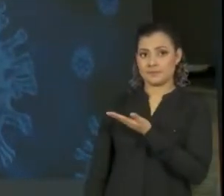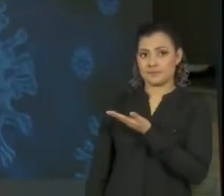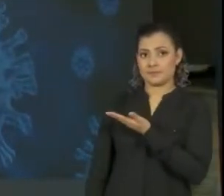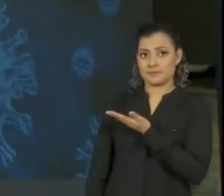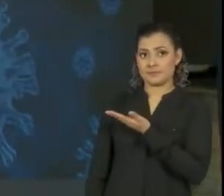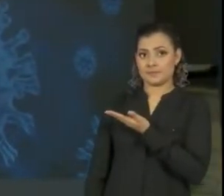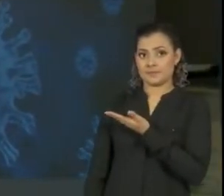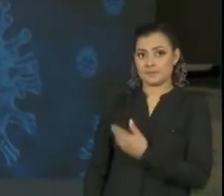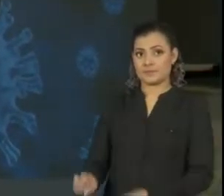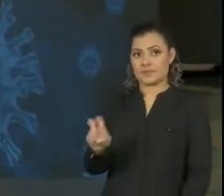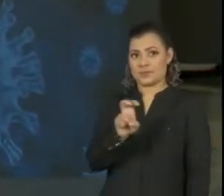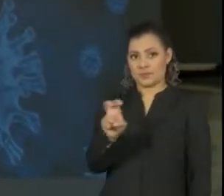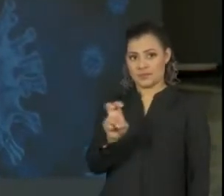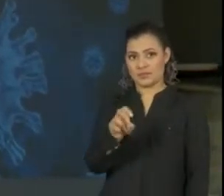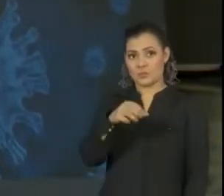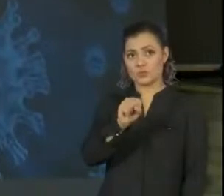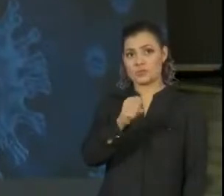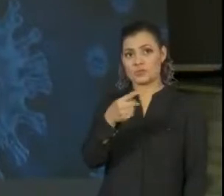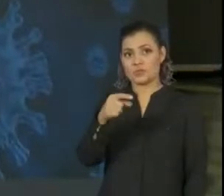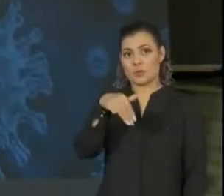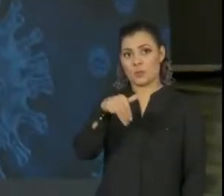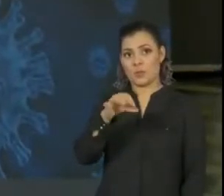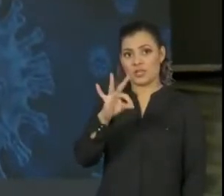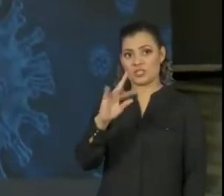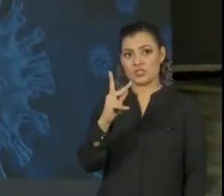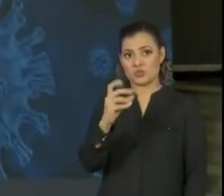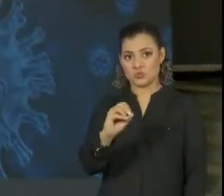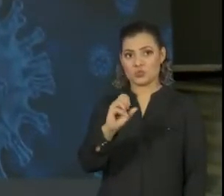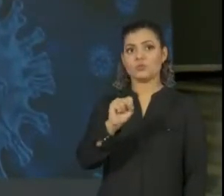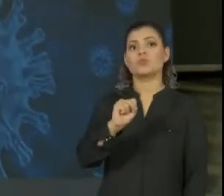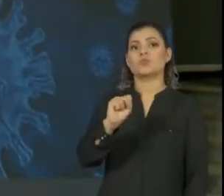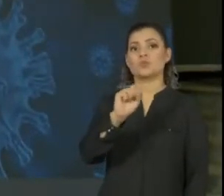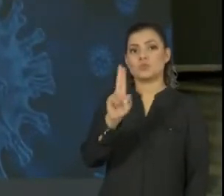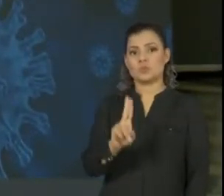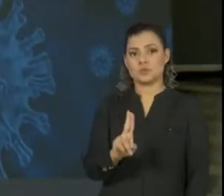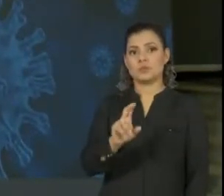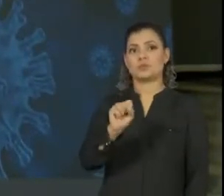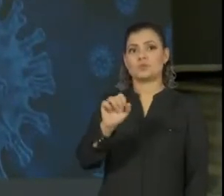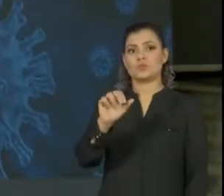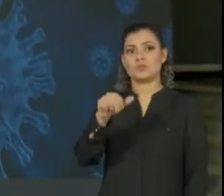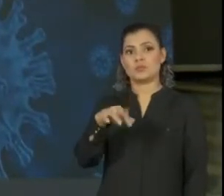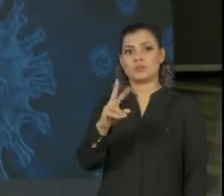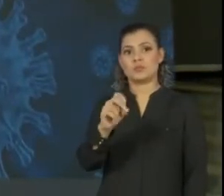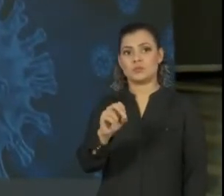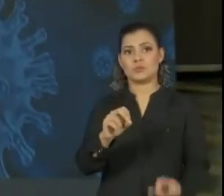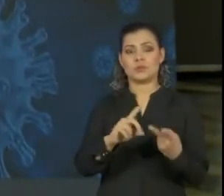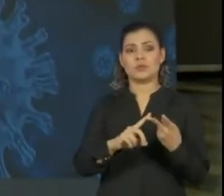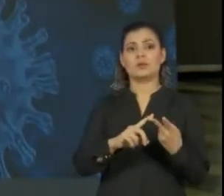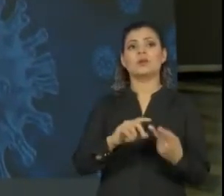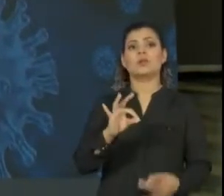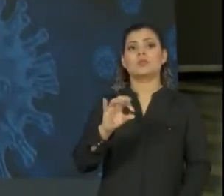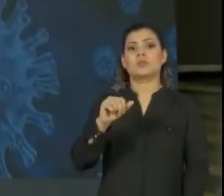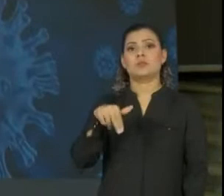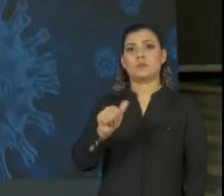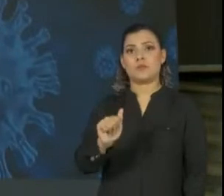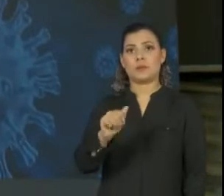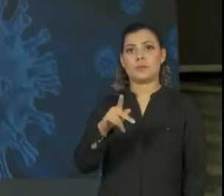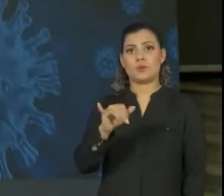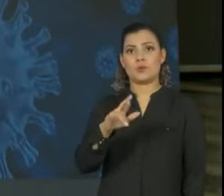Sinditêxtil, Stepan Produtos de Limpeza, Suzano, Tânia Bulhões, Tegra